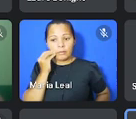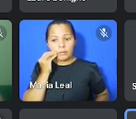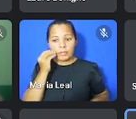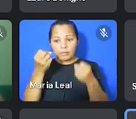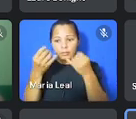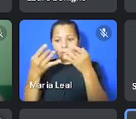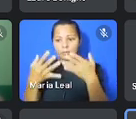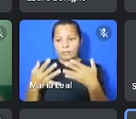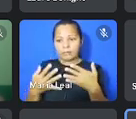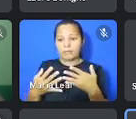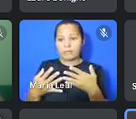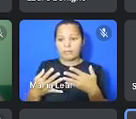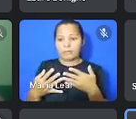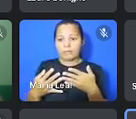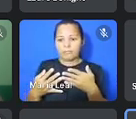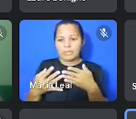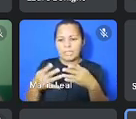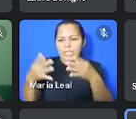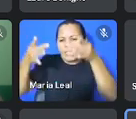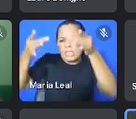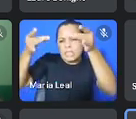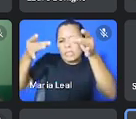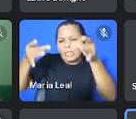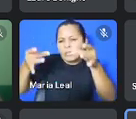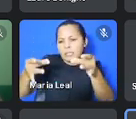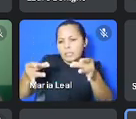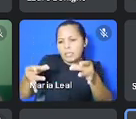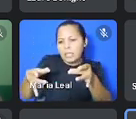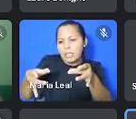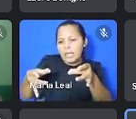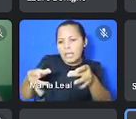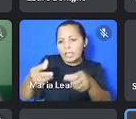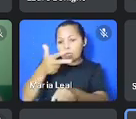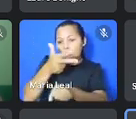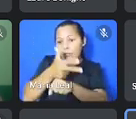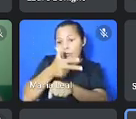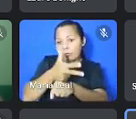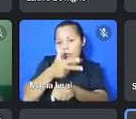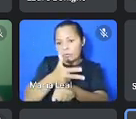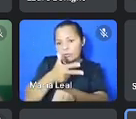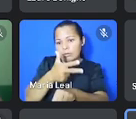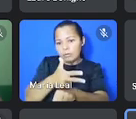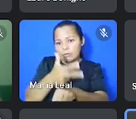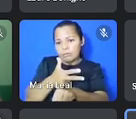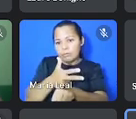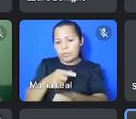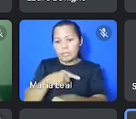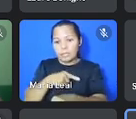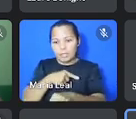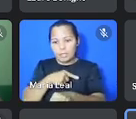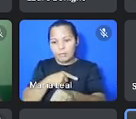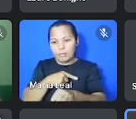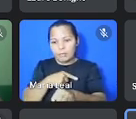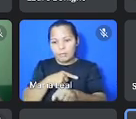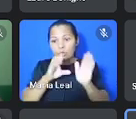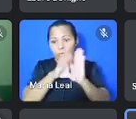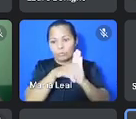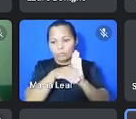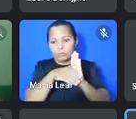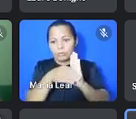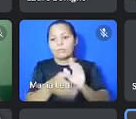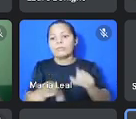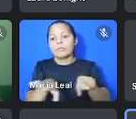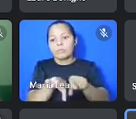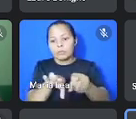falar bem detalhadamente em cada vídeo, né? Por mais que fosse, ó, tem o vídeo da unidade e tem um vídeo de